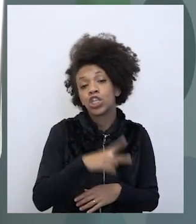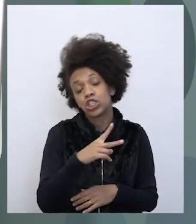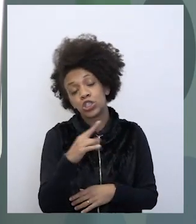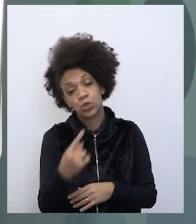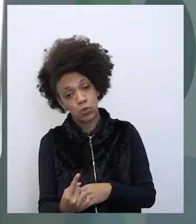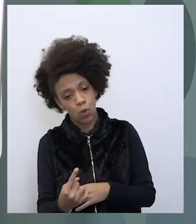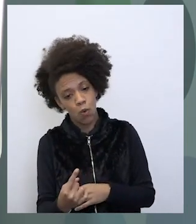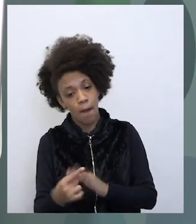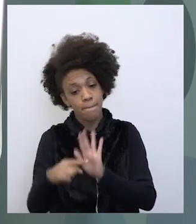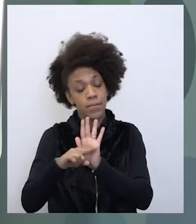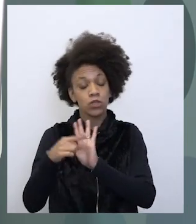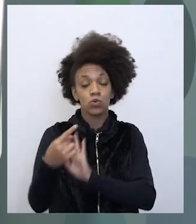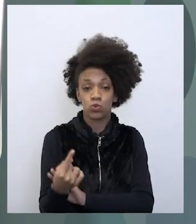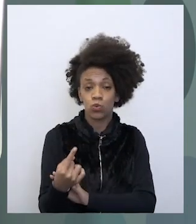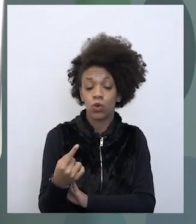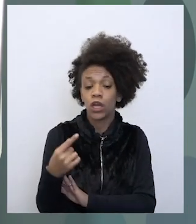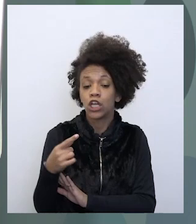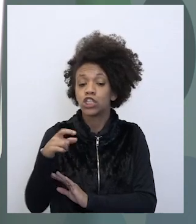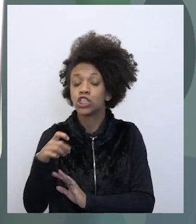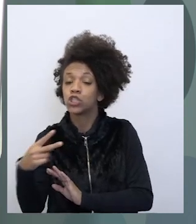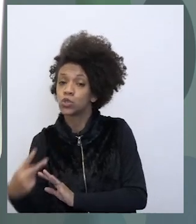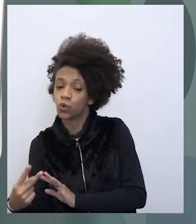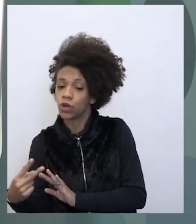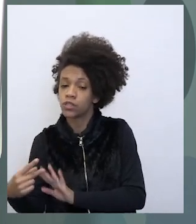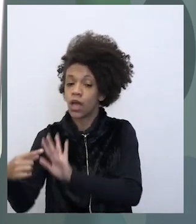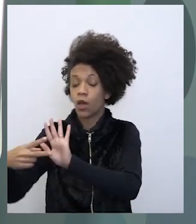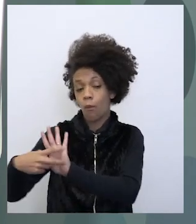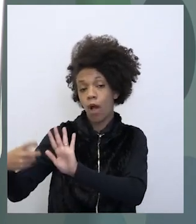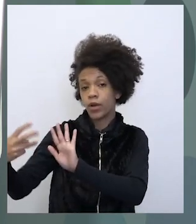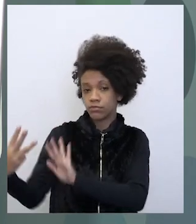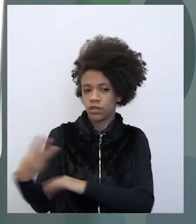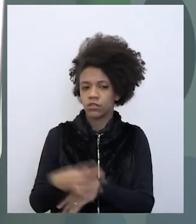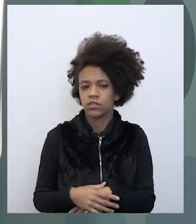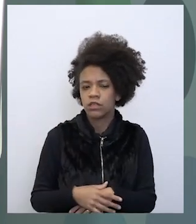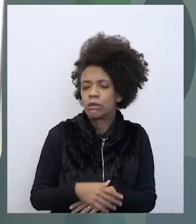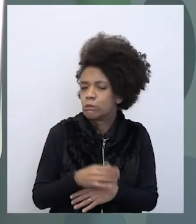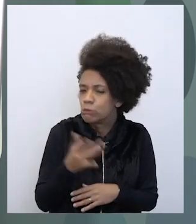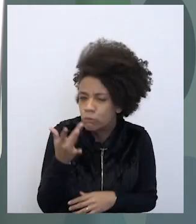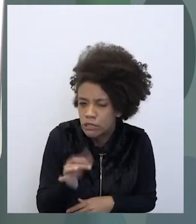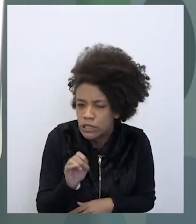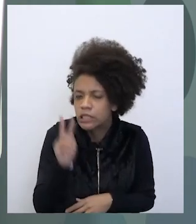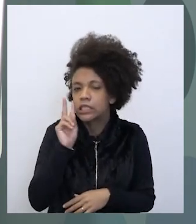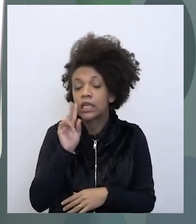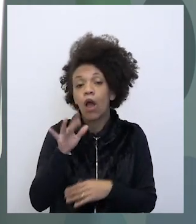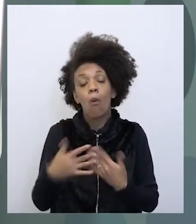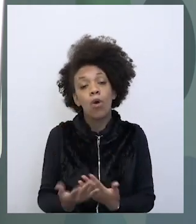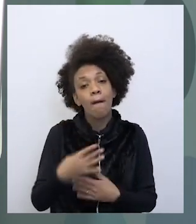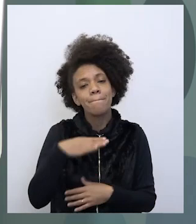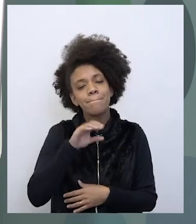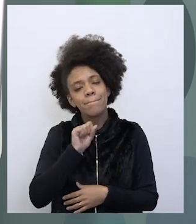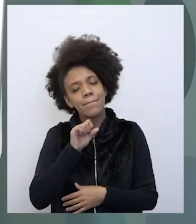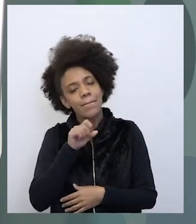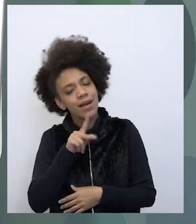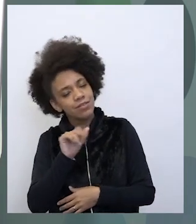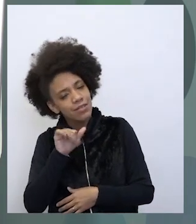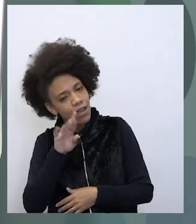menos 1 e x2 valendo 3. Não sei se vocês lembram de uma aula que eu falei aí, quando a gente faz o Bhaskara, usando essa